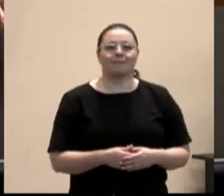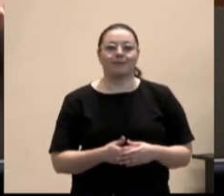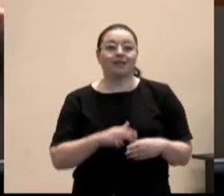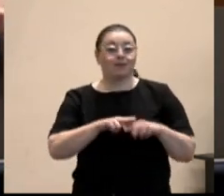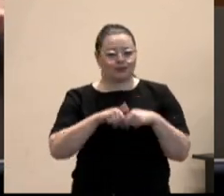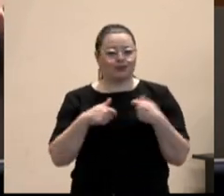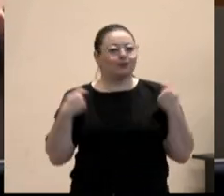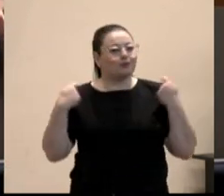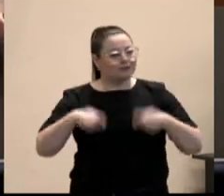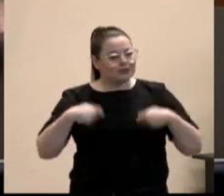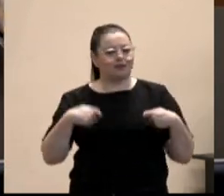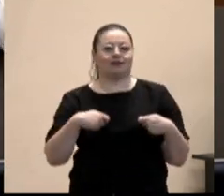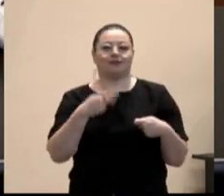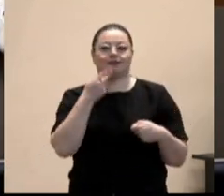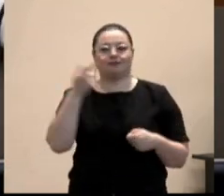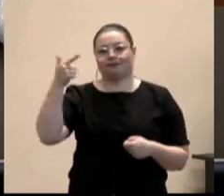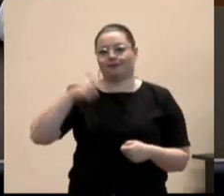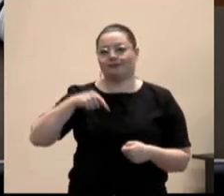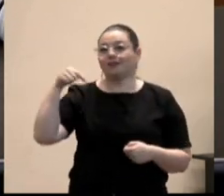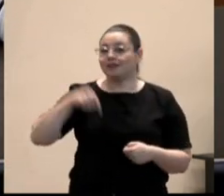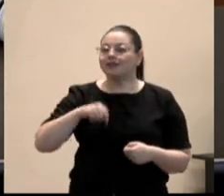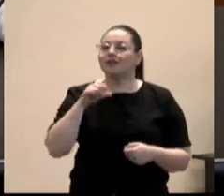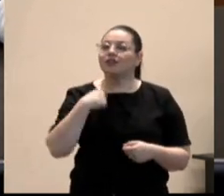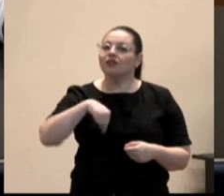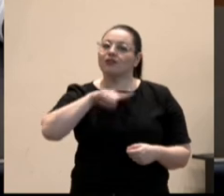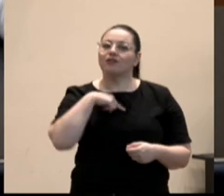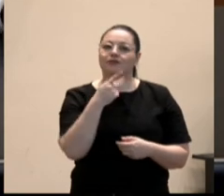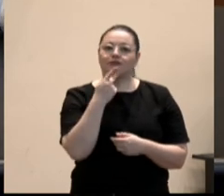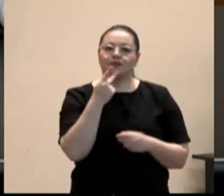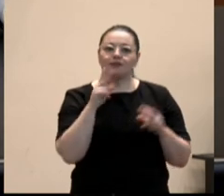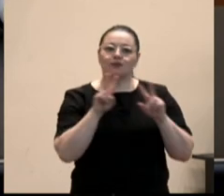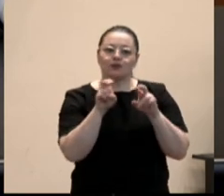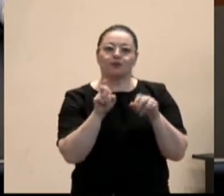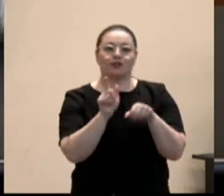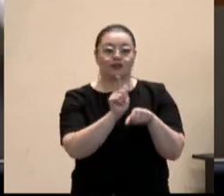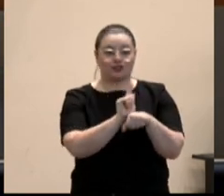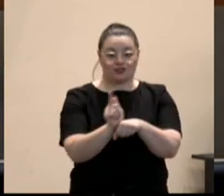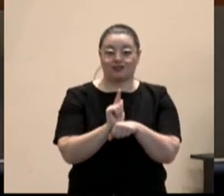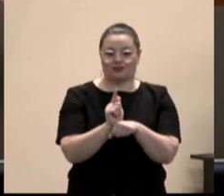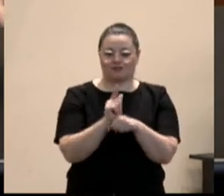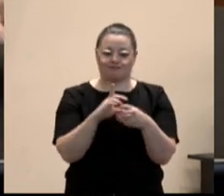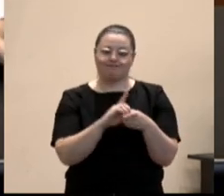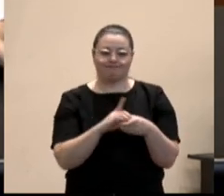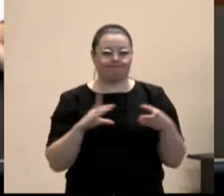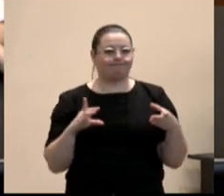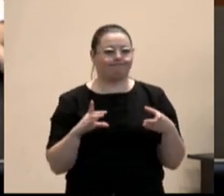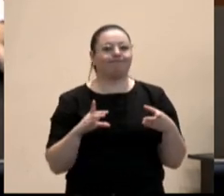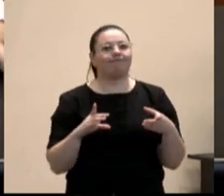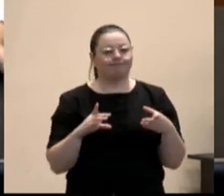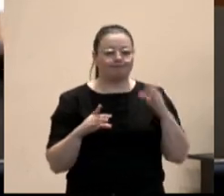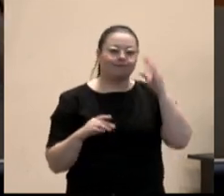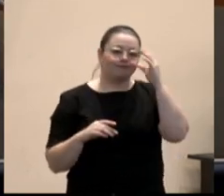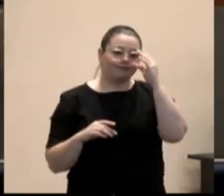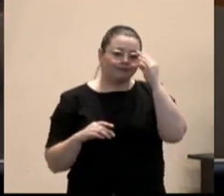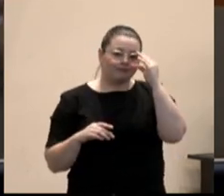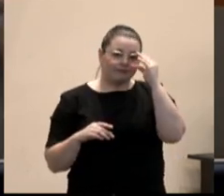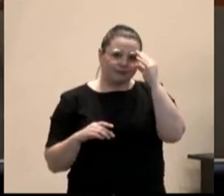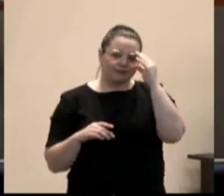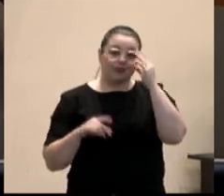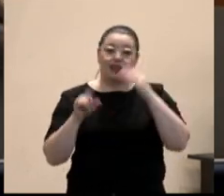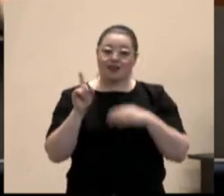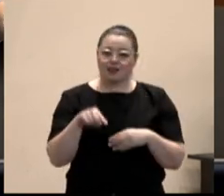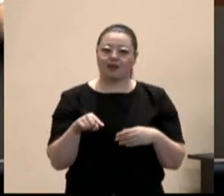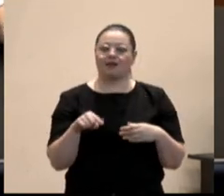reafirmar aqui que, quando falamos de gestão democrática, ela se contrapõe às